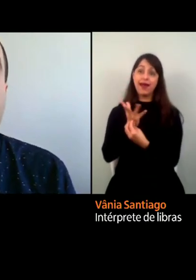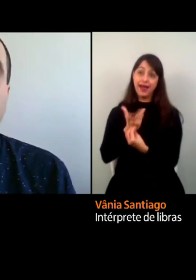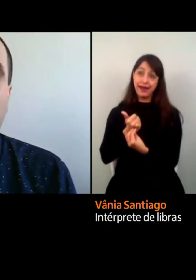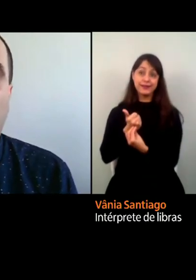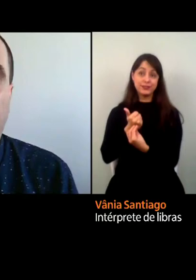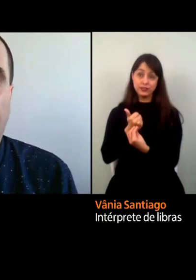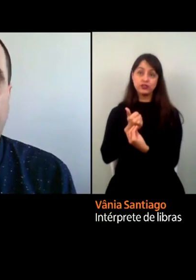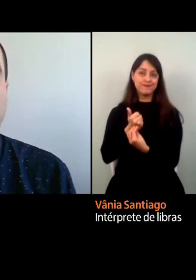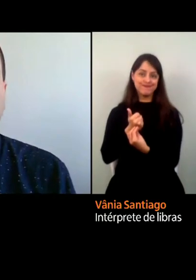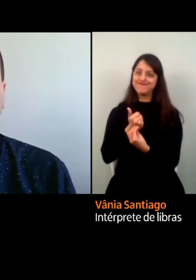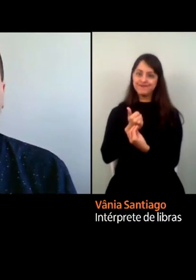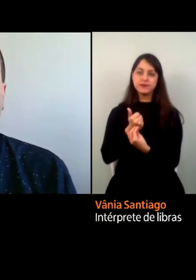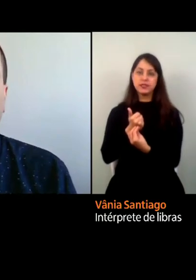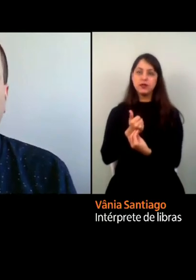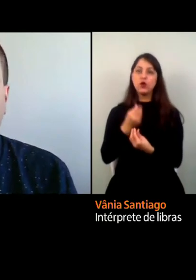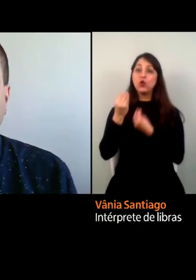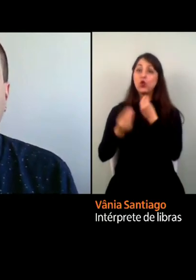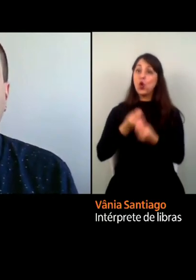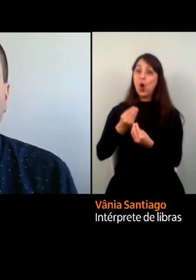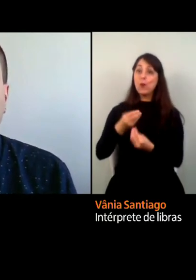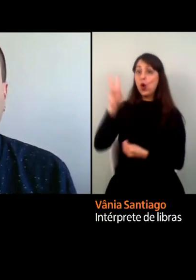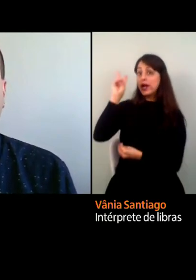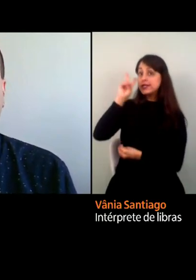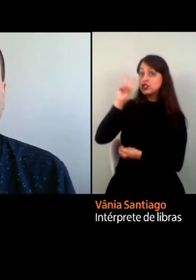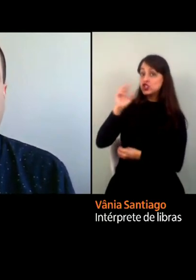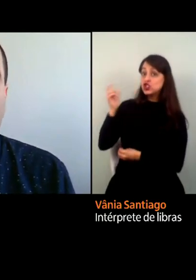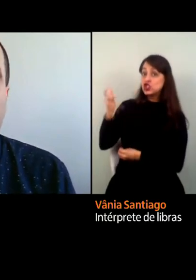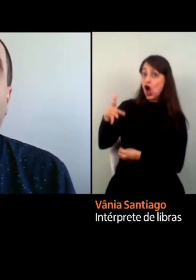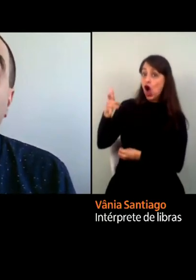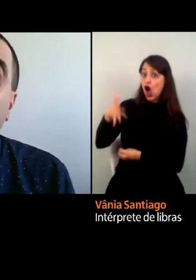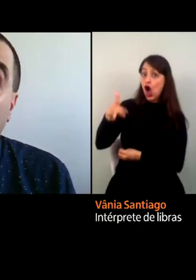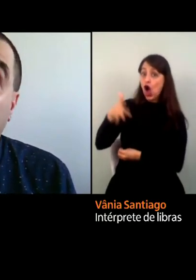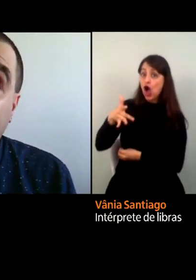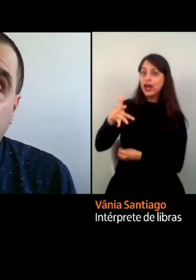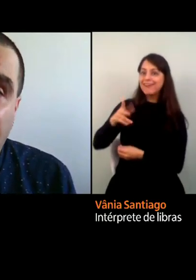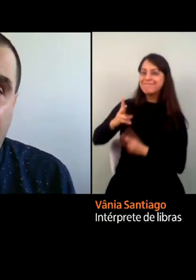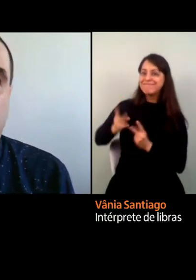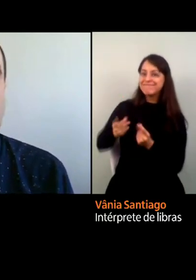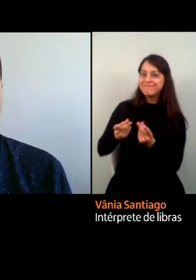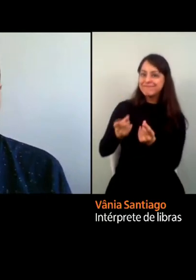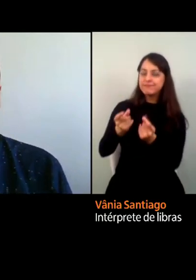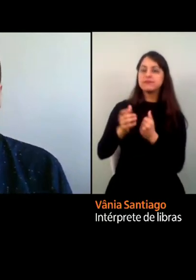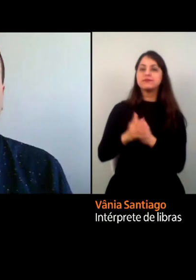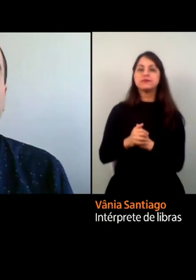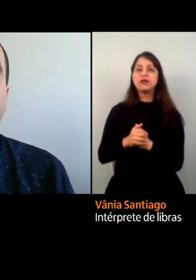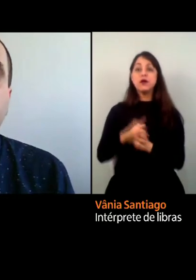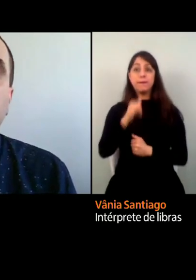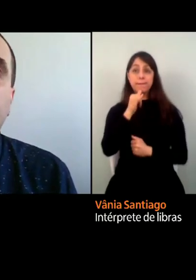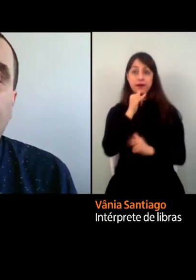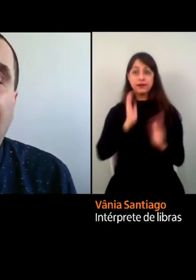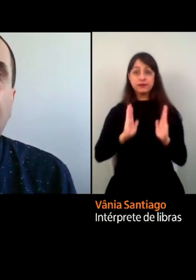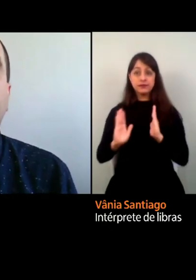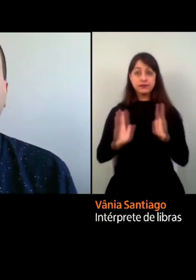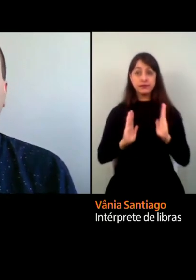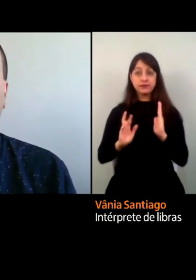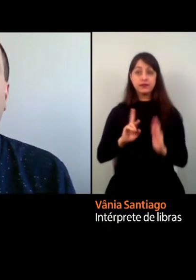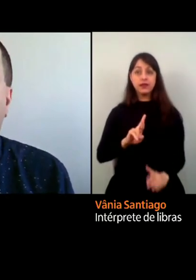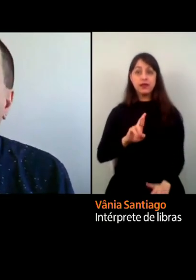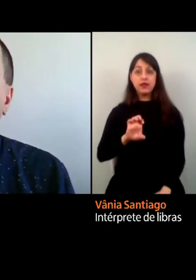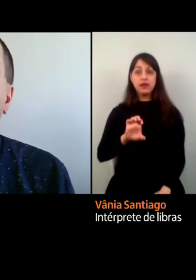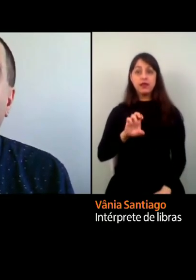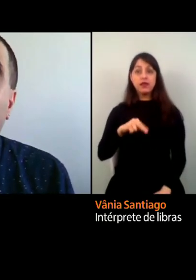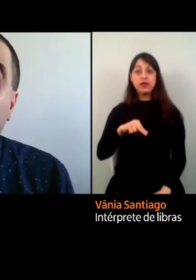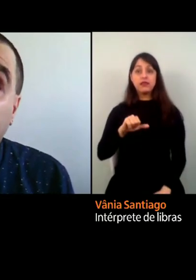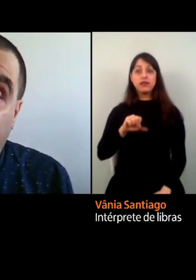caso, particularmente, a permanência de motivos da antiguidade no Renascimento, com o conceito-chave